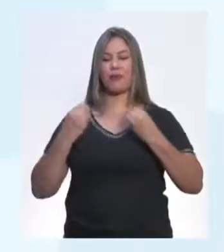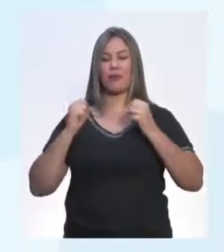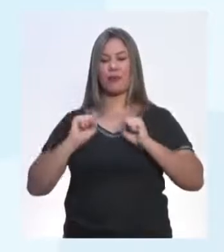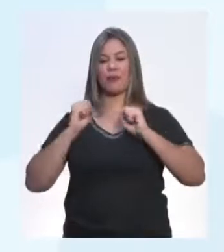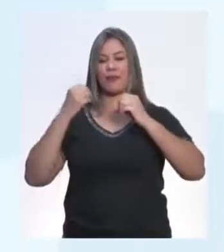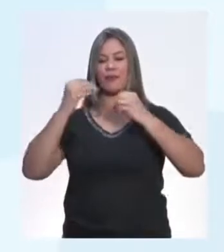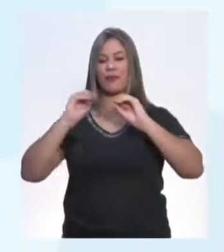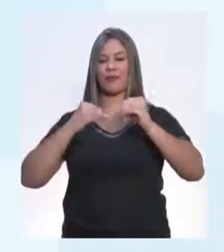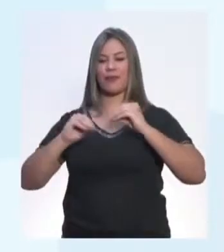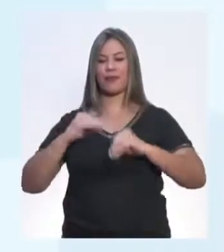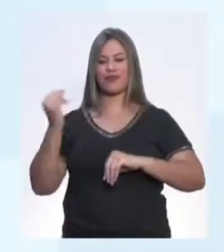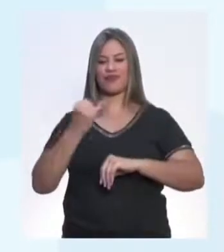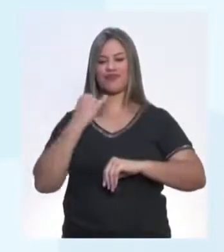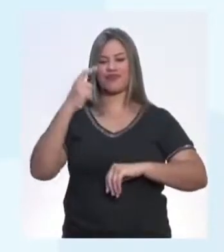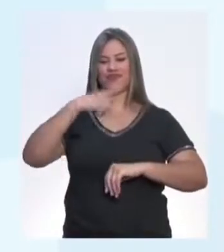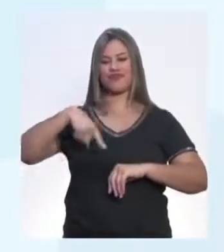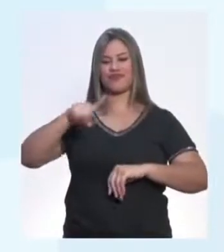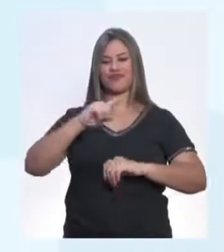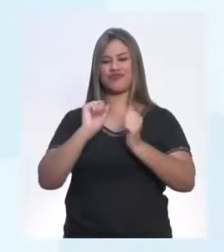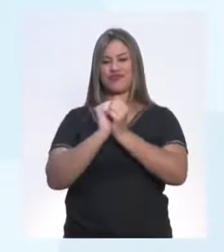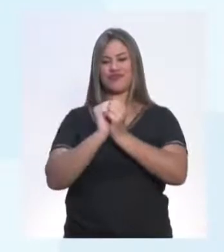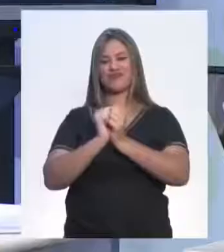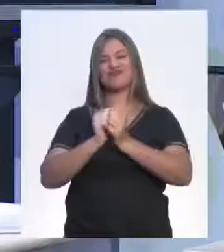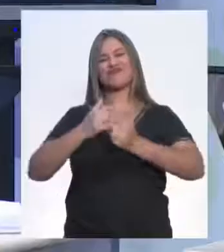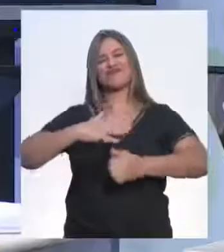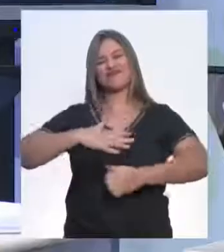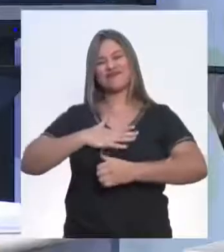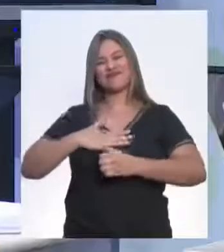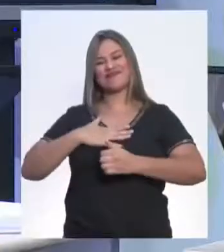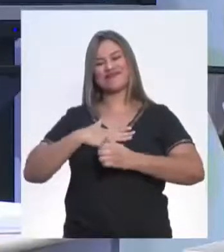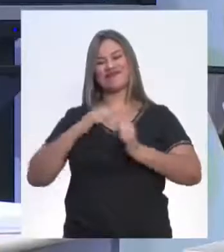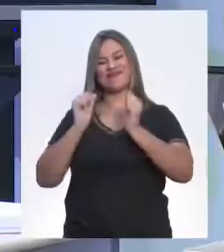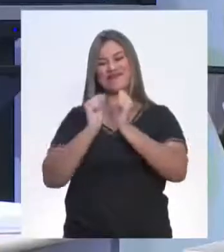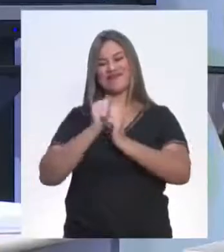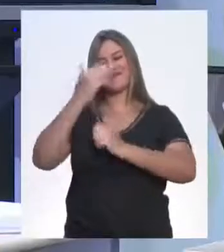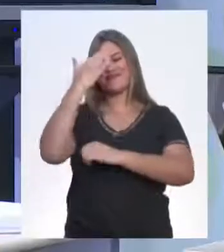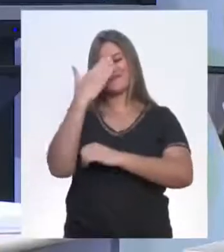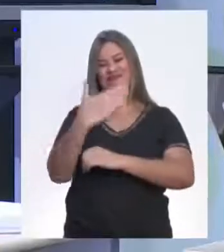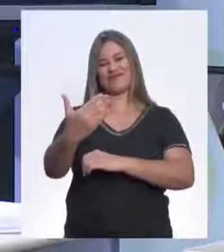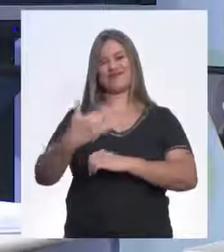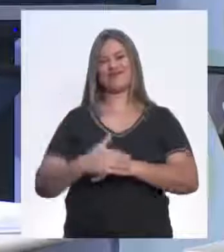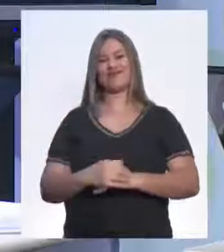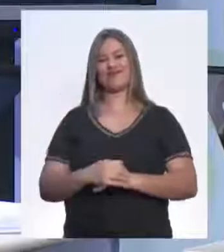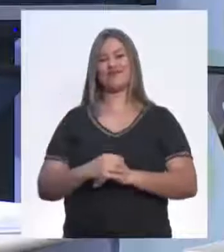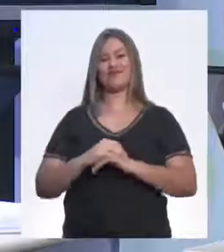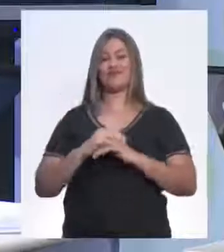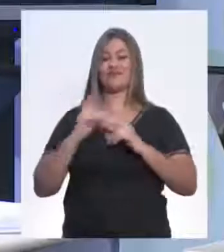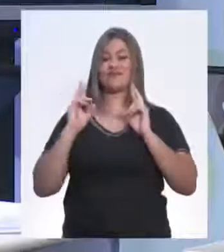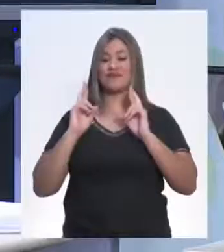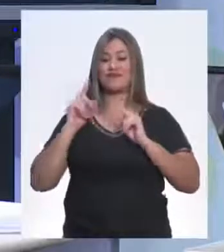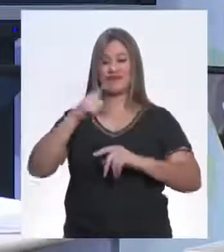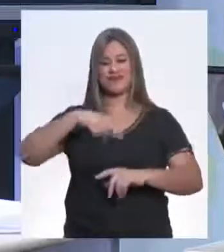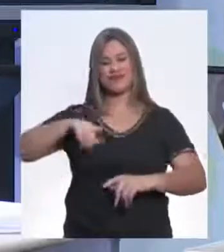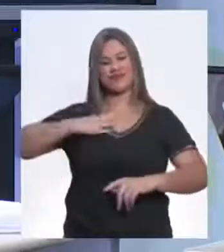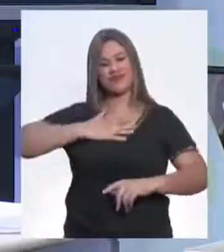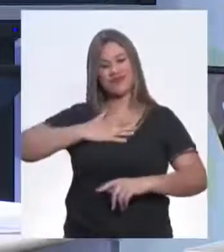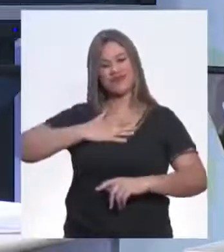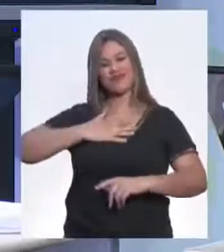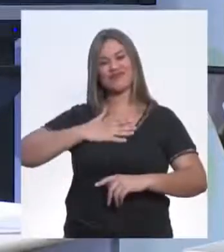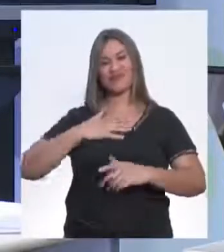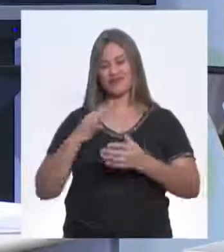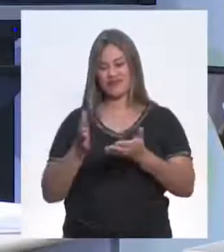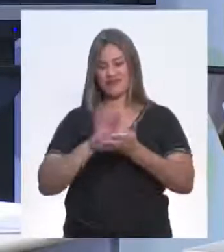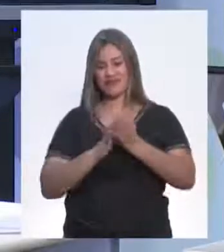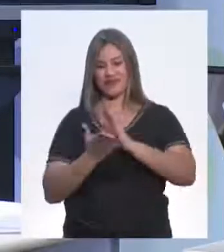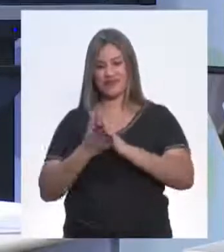muito importante a participação de vocês. E foi um prazer estar aqui, muito obrigado, valeu mesmo. Espero que vocês tenham gostado de ter